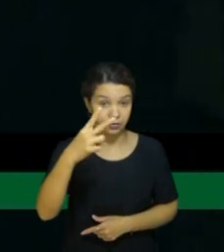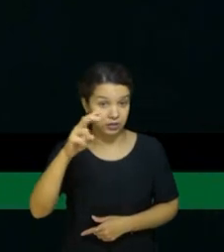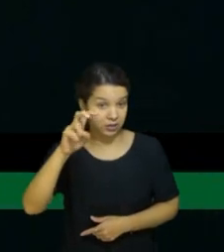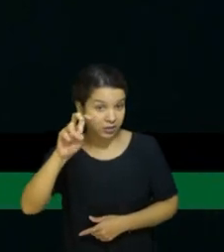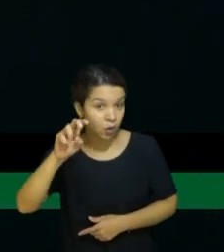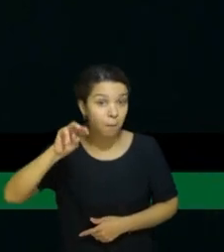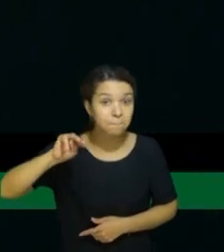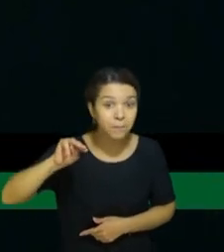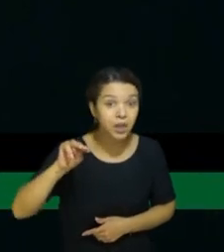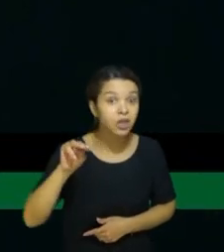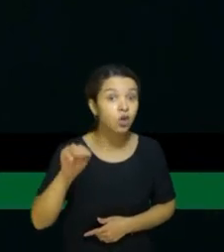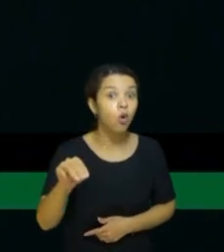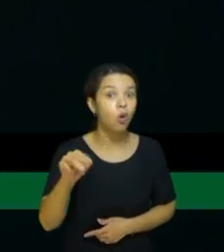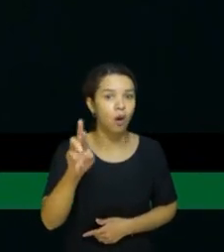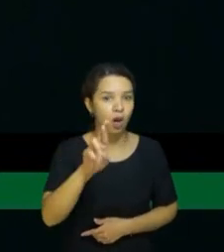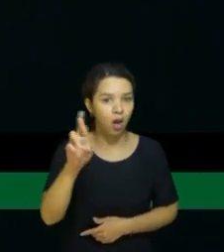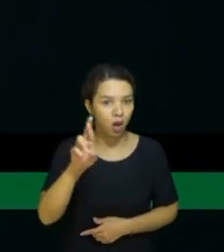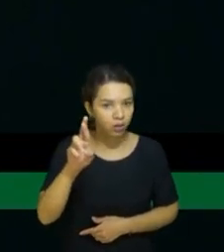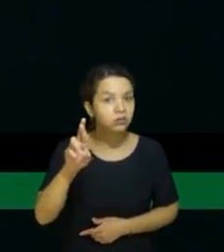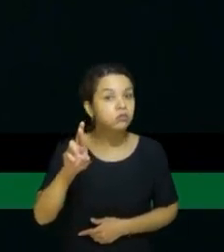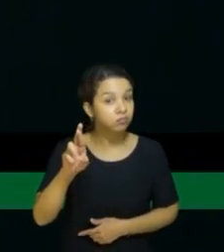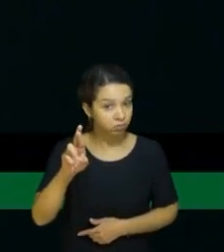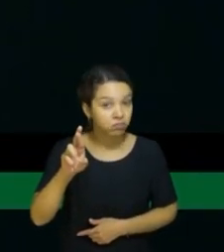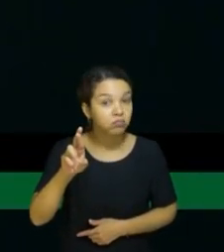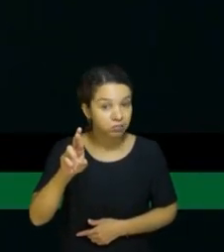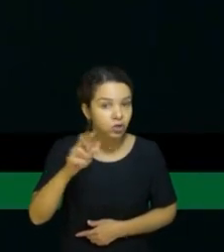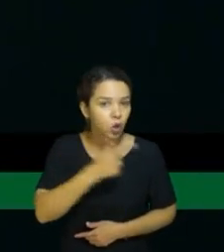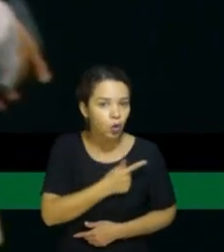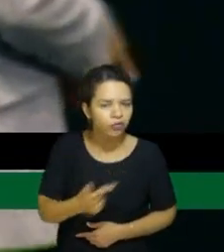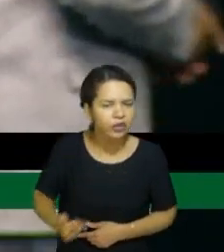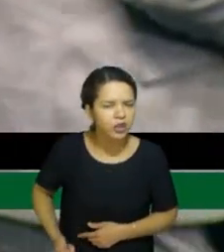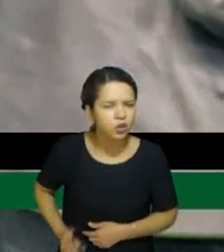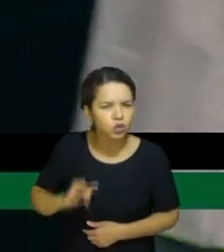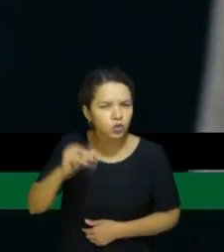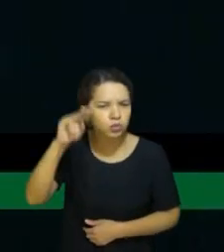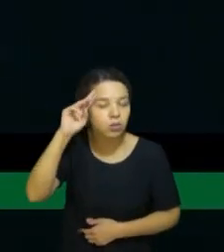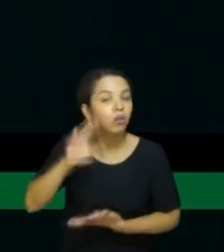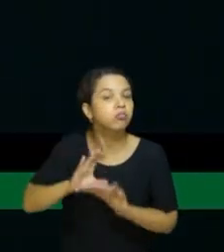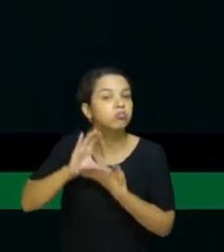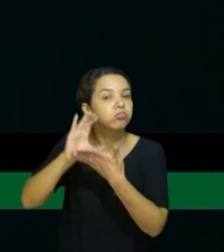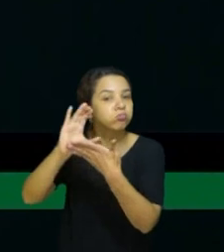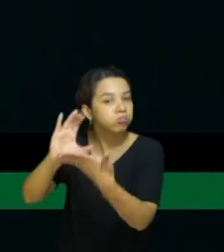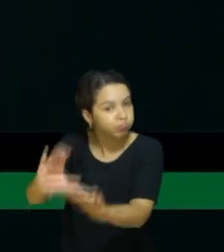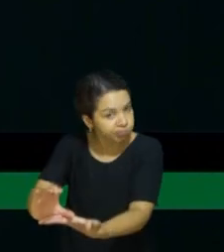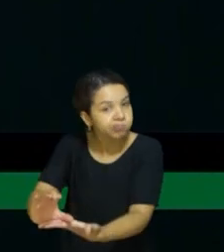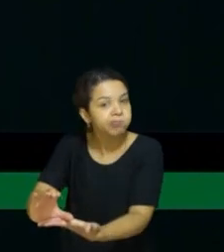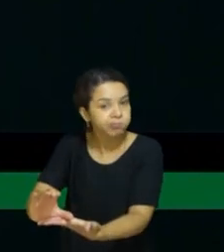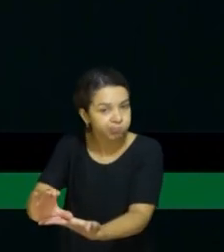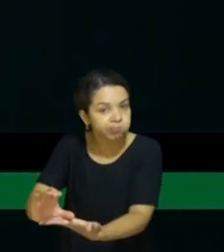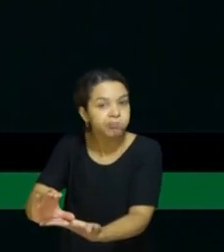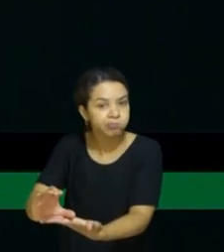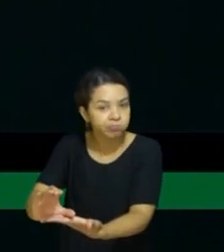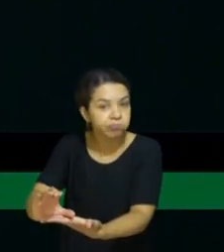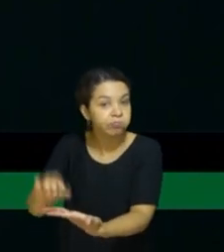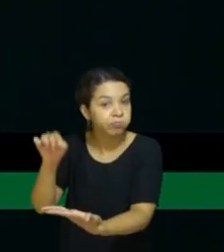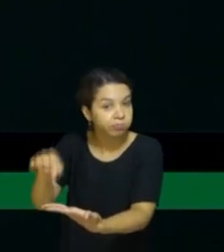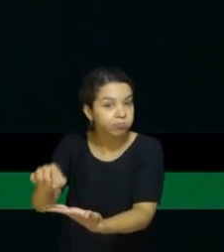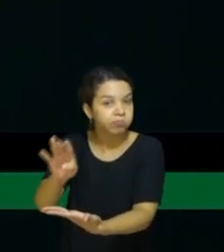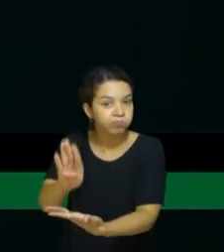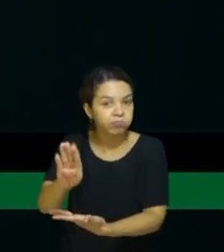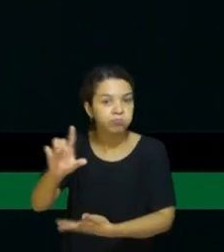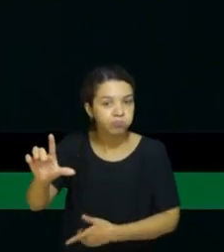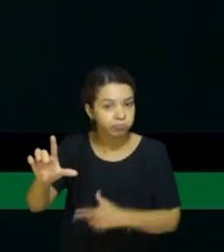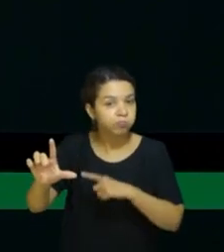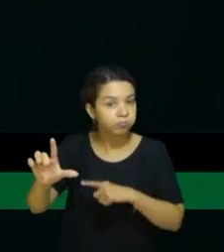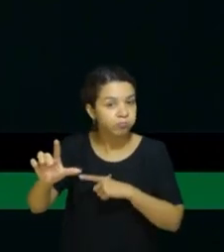deais do governador Jorginho Melo para obras estruturantes em Blumenau só em Blumenau 125